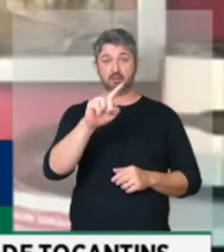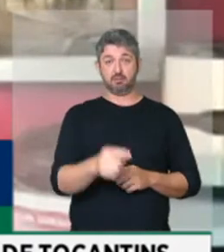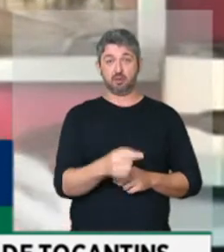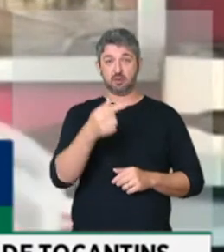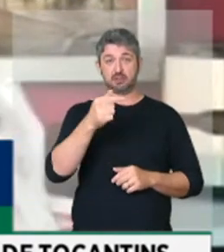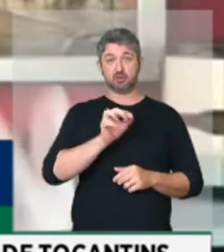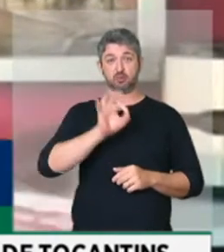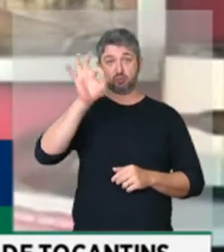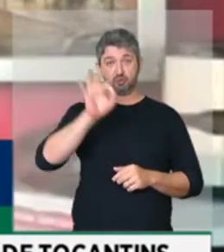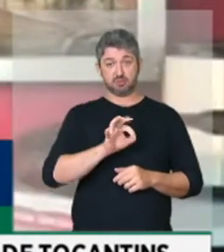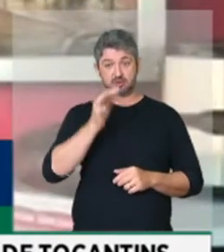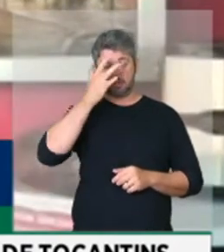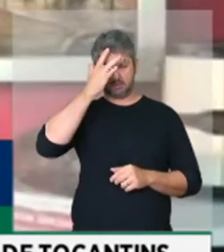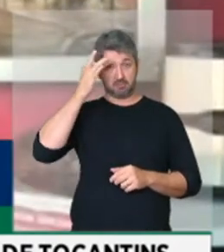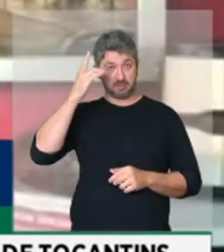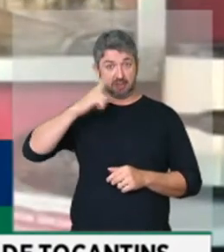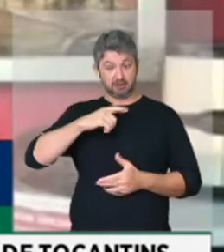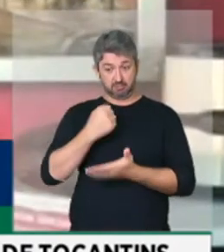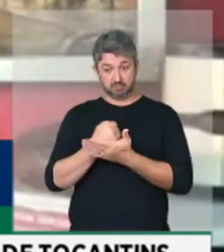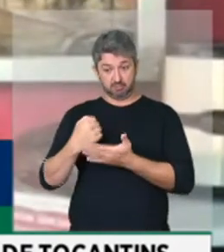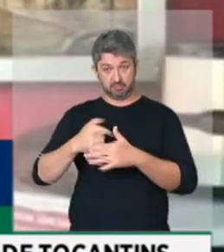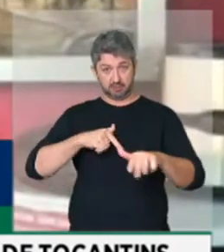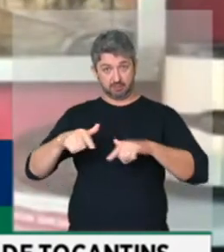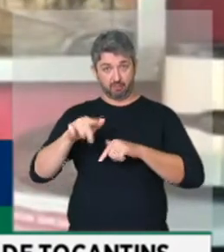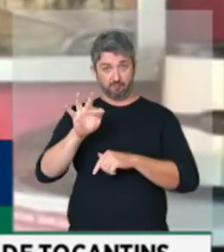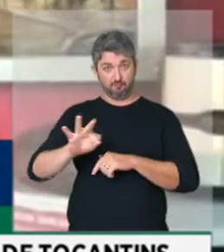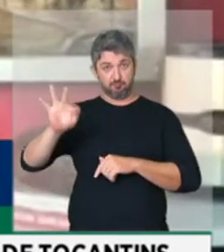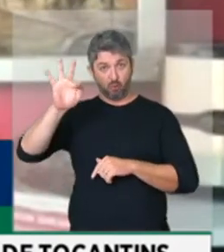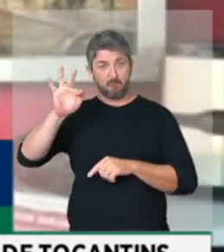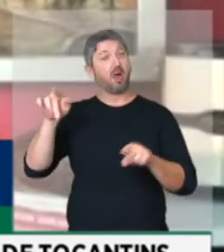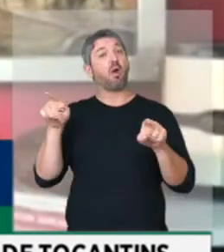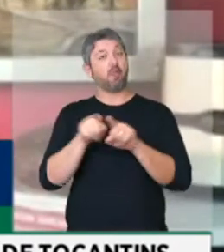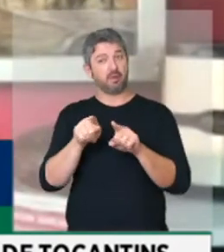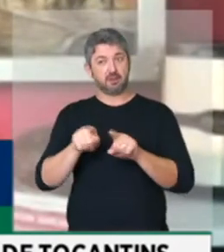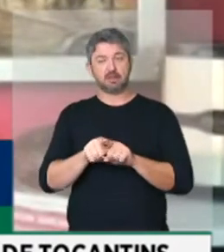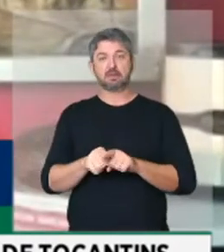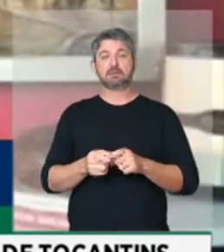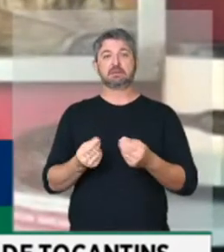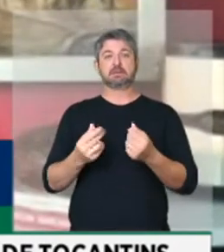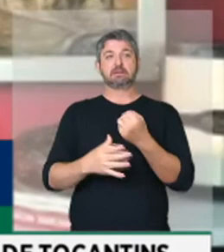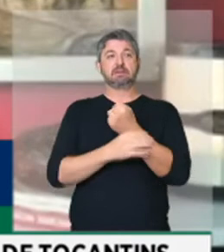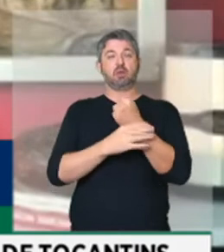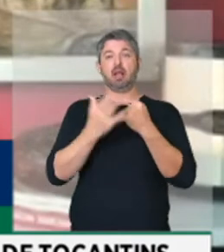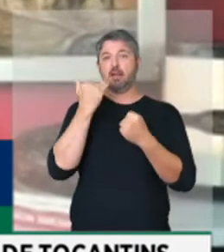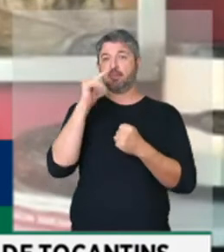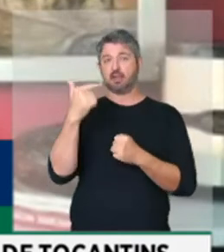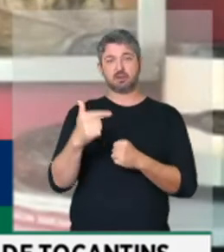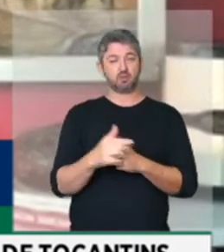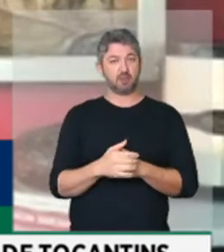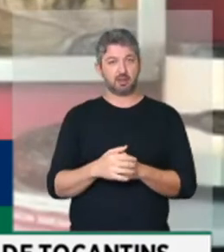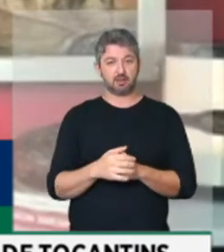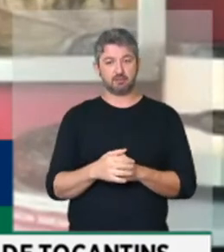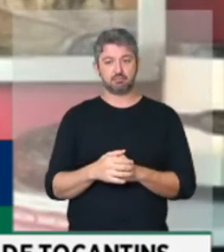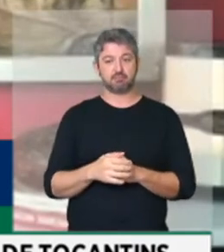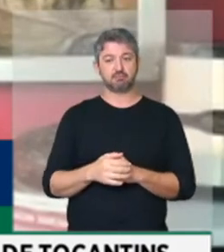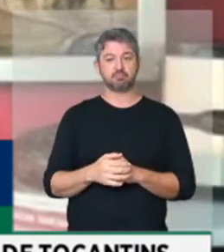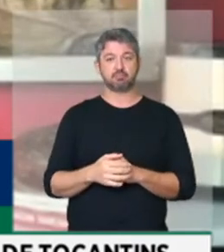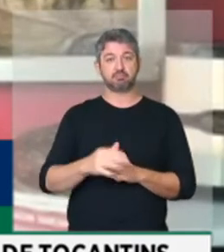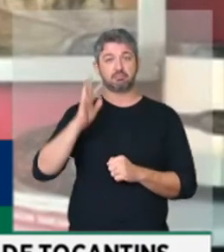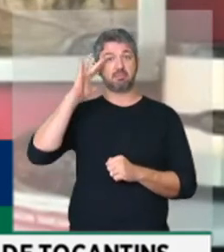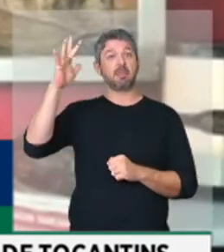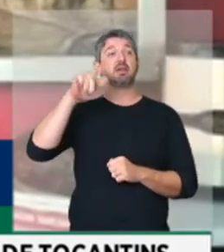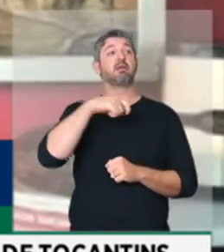3,7% das pessoas que têm emprego formal também estão em insegurança alimentar. Imagine os